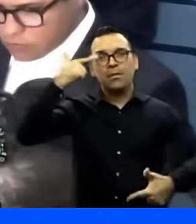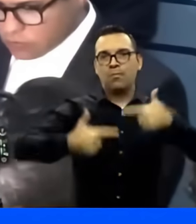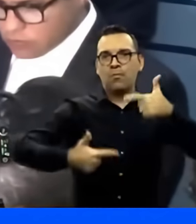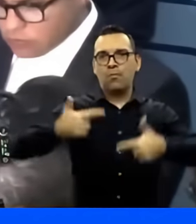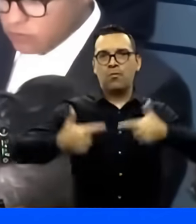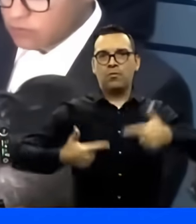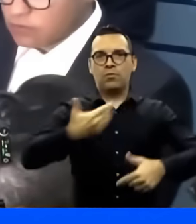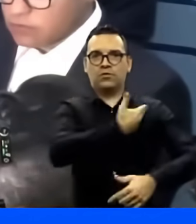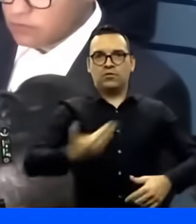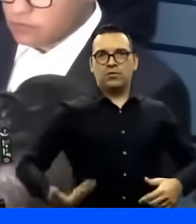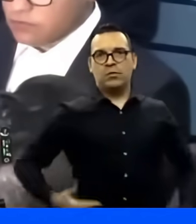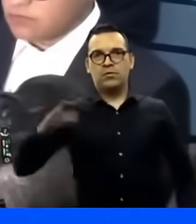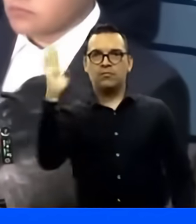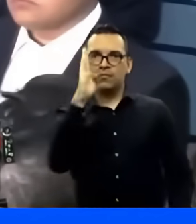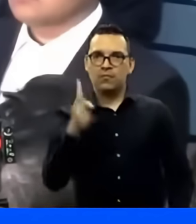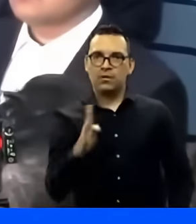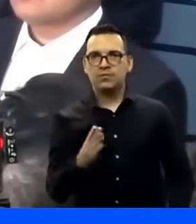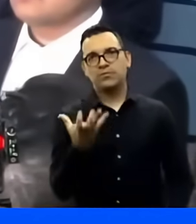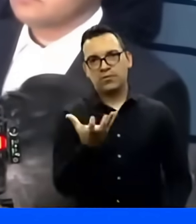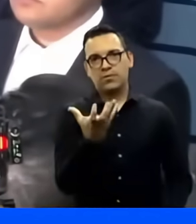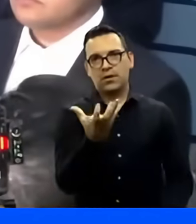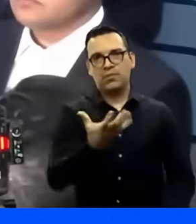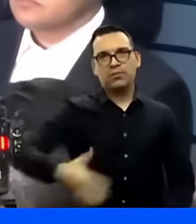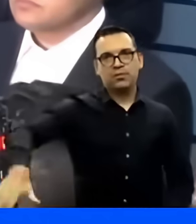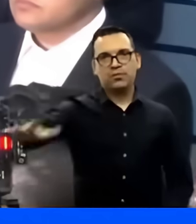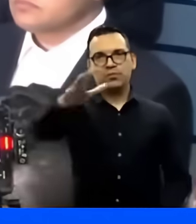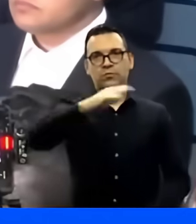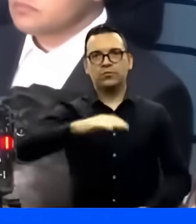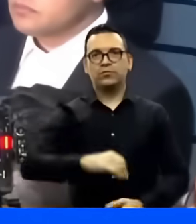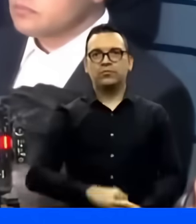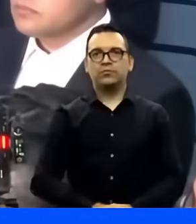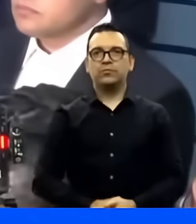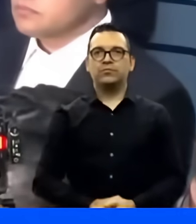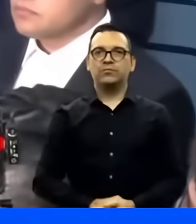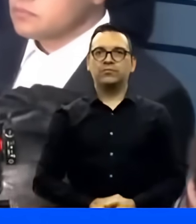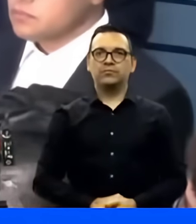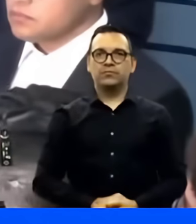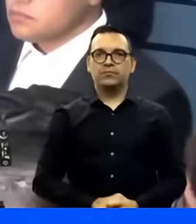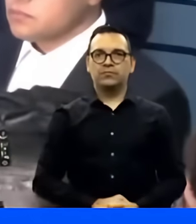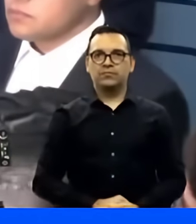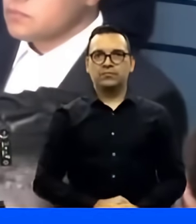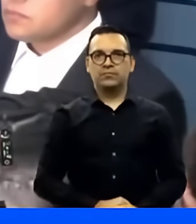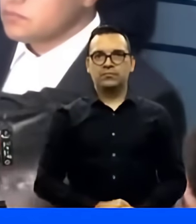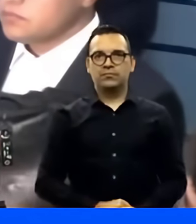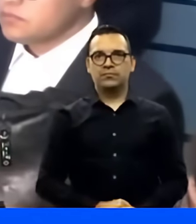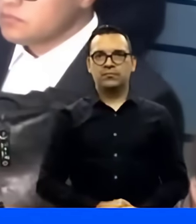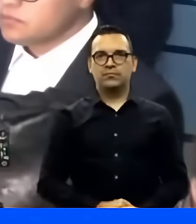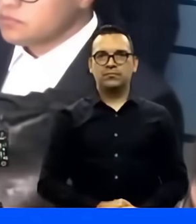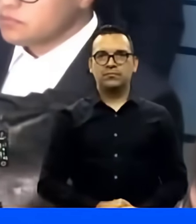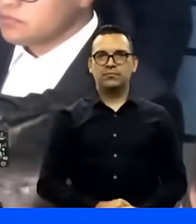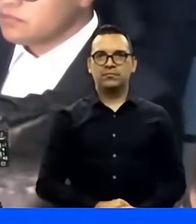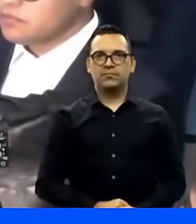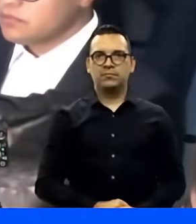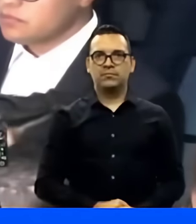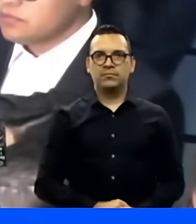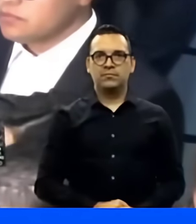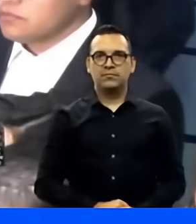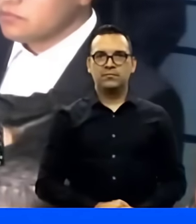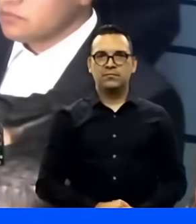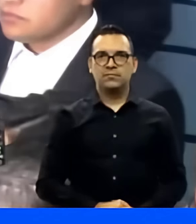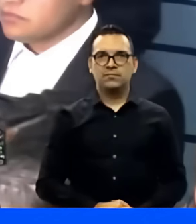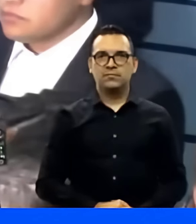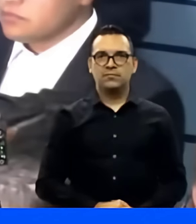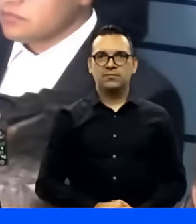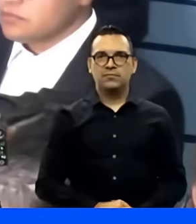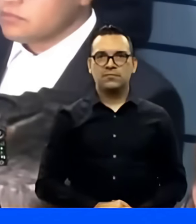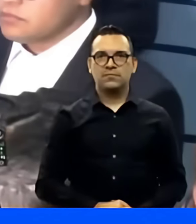Estado brasileiro que nós queremos para todos. Ministra, depois que vocês reunirem tudo isso, depois que vocês tiverem todo o conteúdo, isso